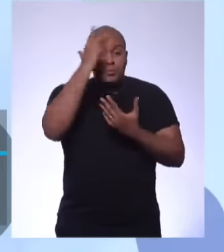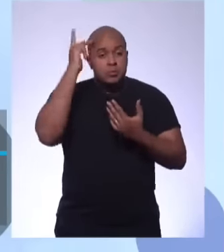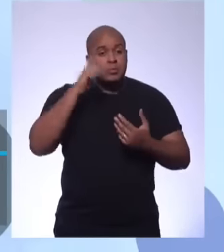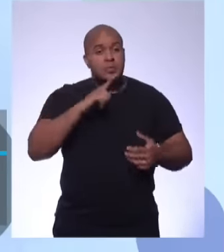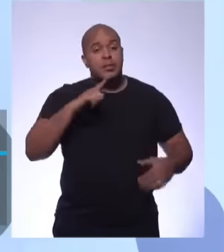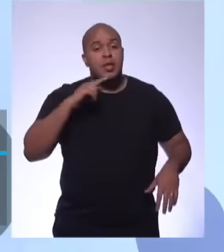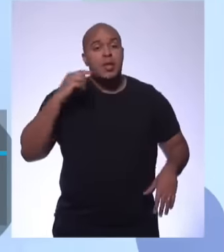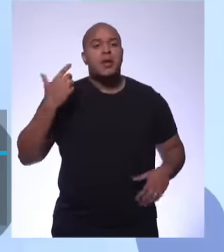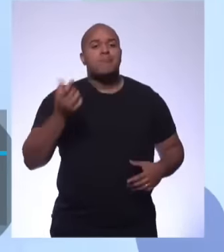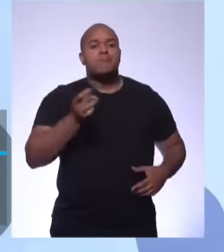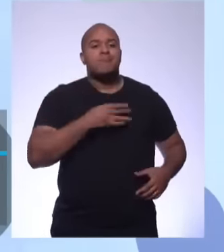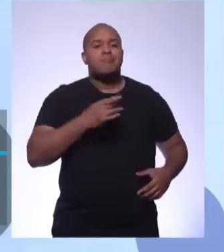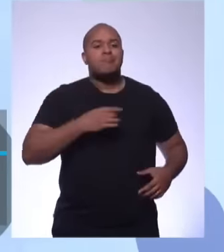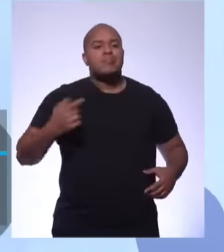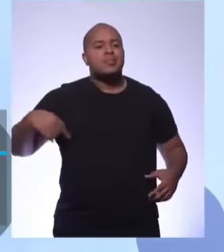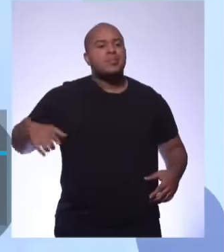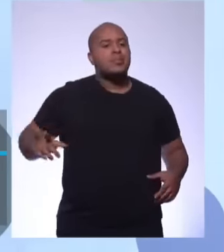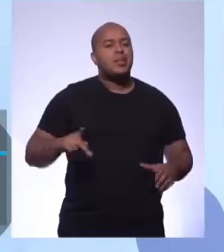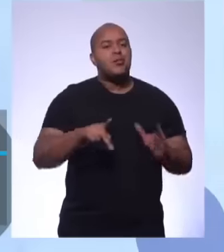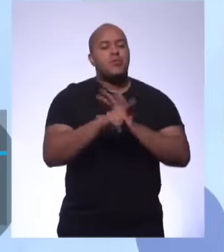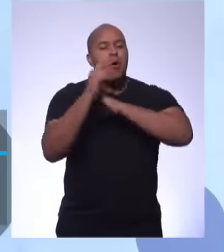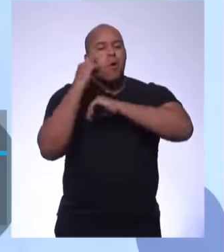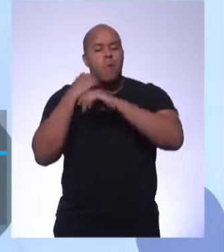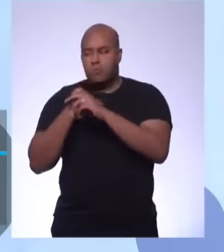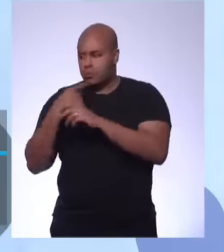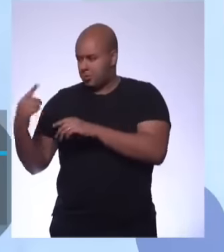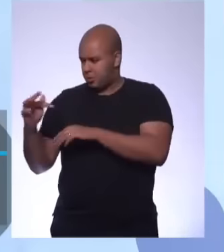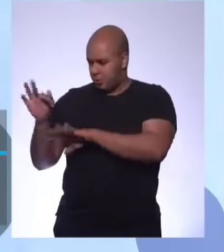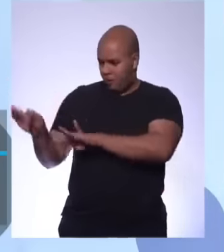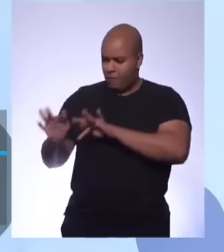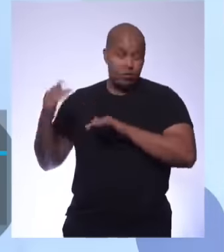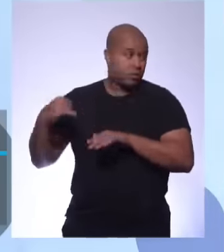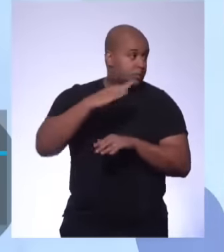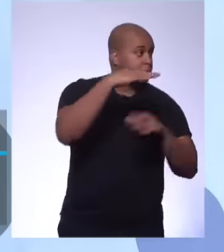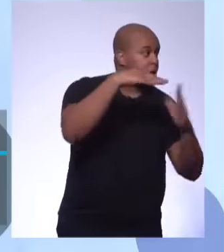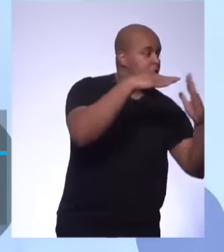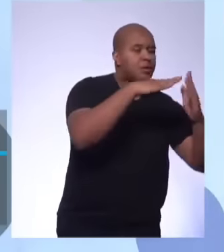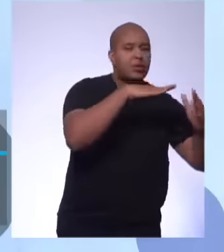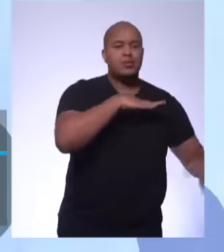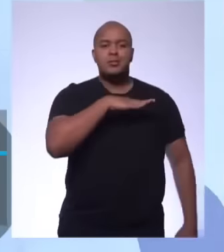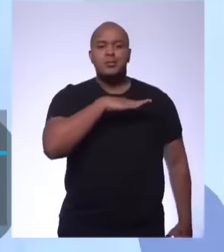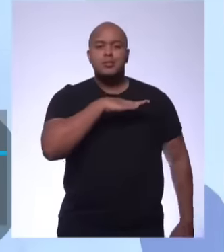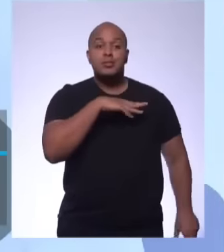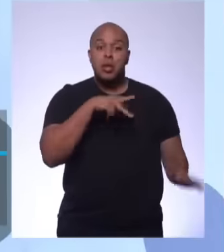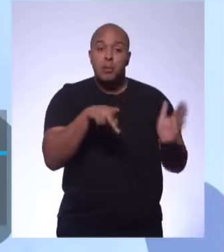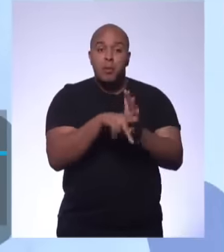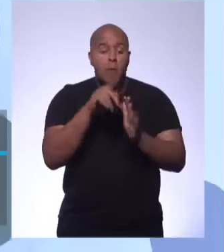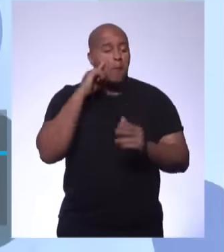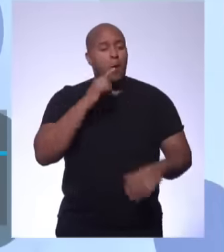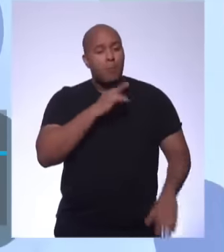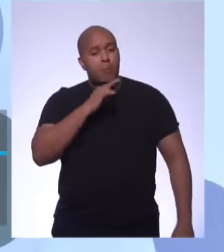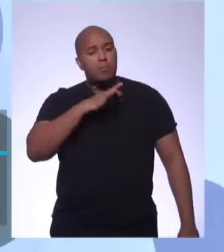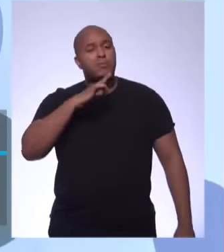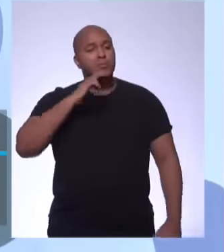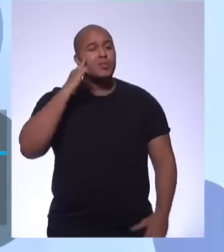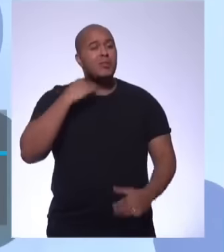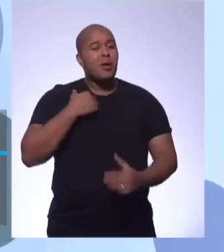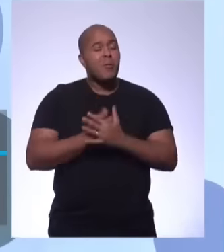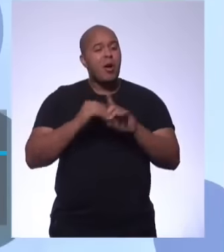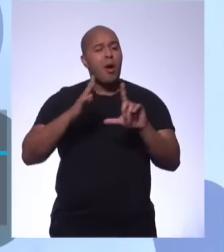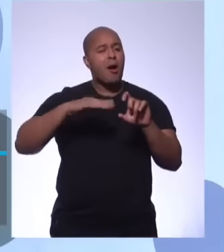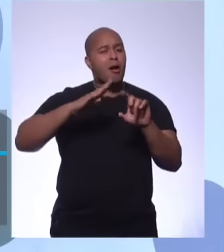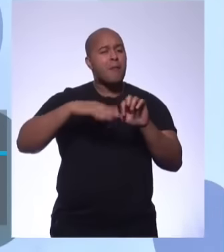medo de atravessar, né, as florestas, sair do feudo, chegar nas cidades, por causa do medo que eles tinham das lendas que